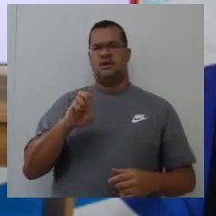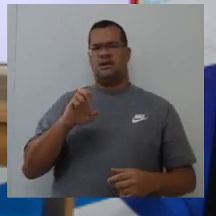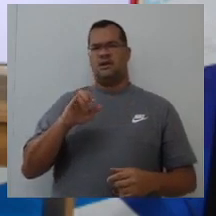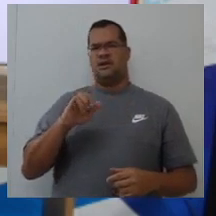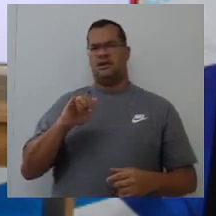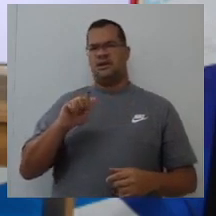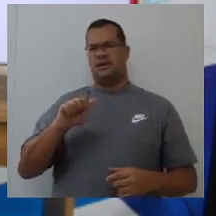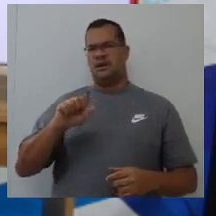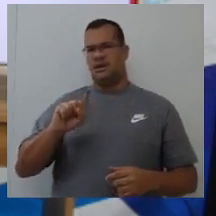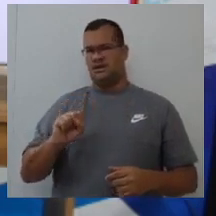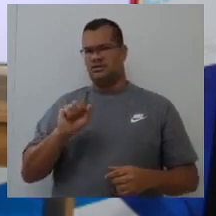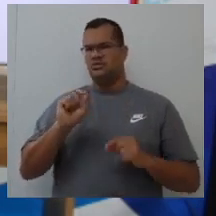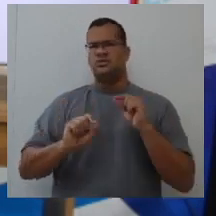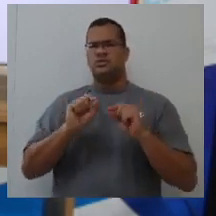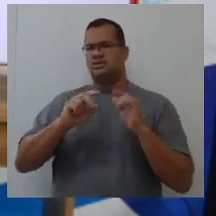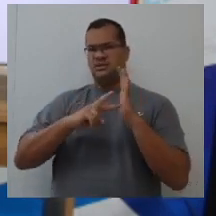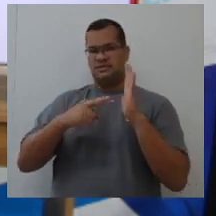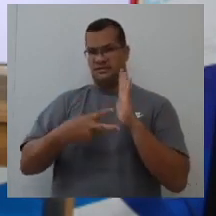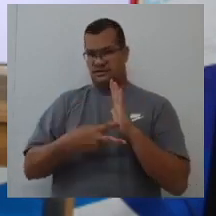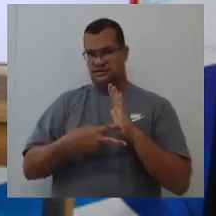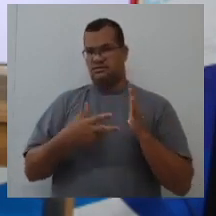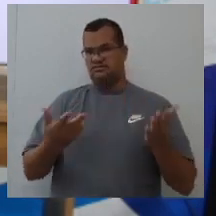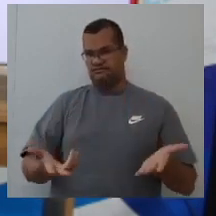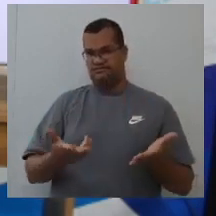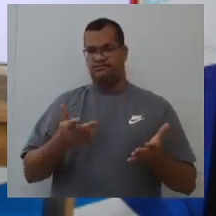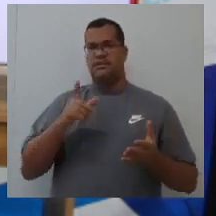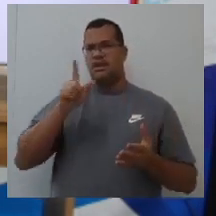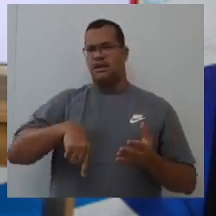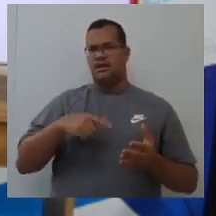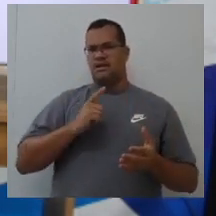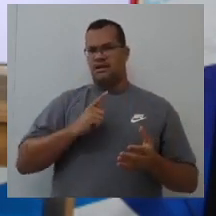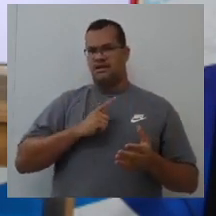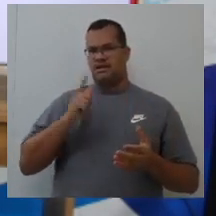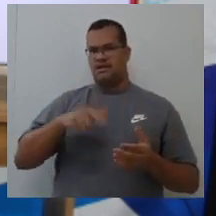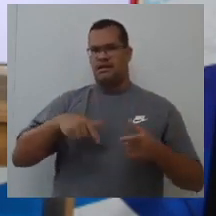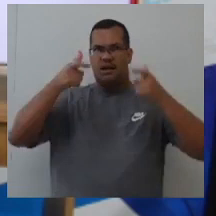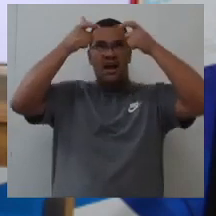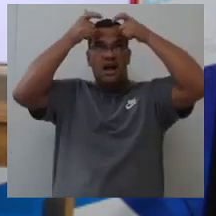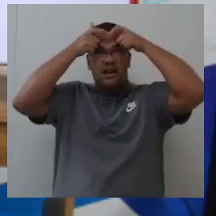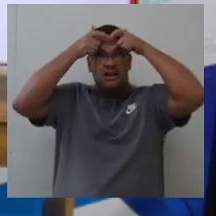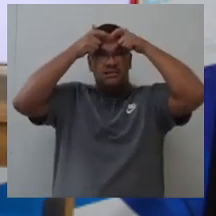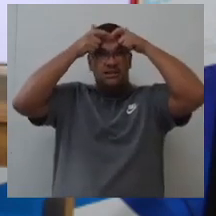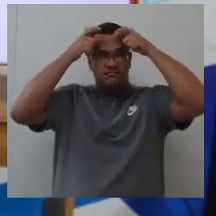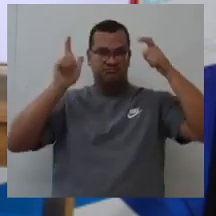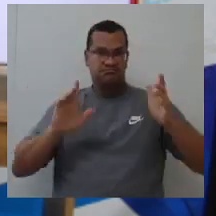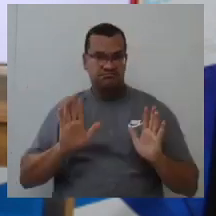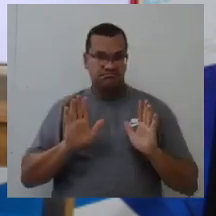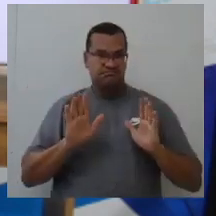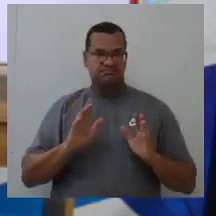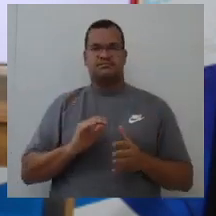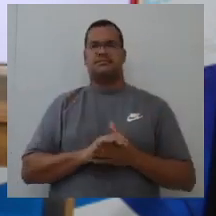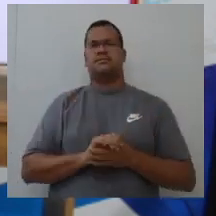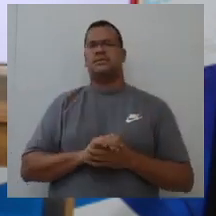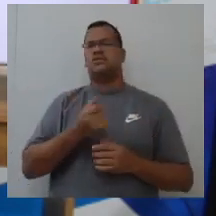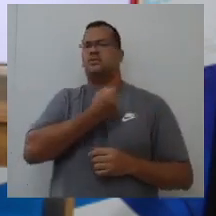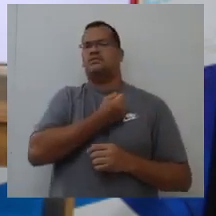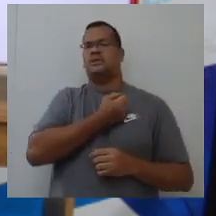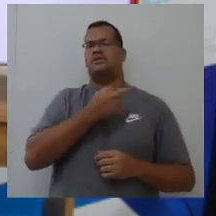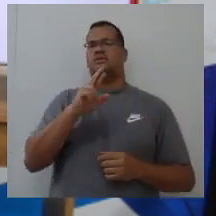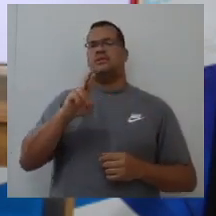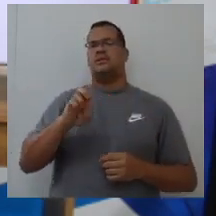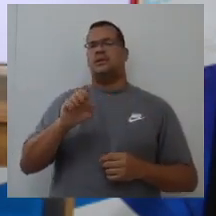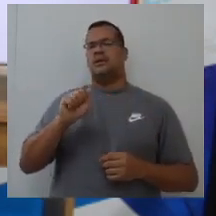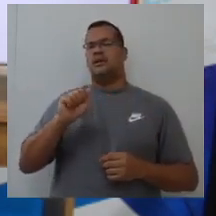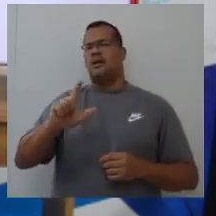isso, então, números reais? Será que número real tem a ver com realeza? Será que número real tem a ver com